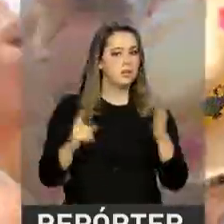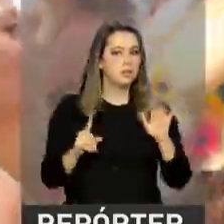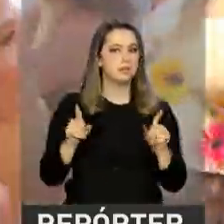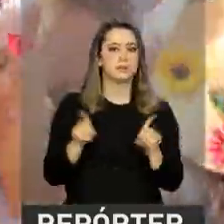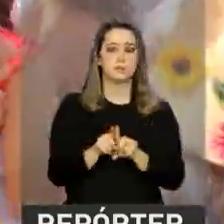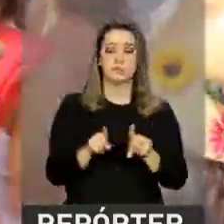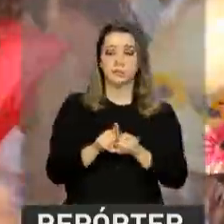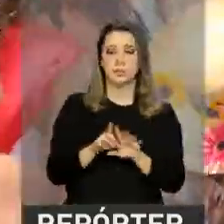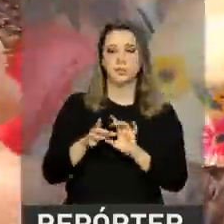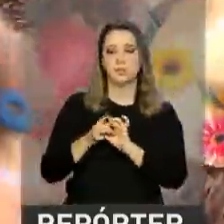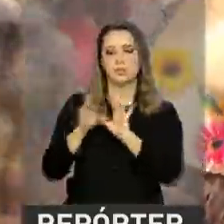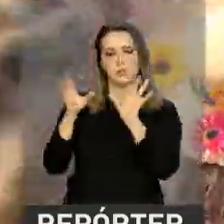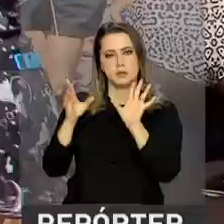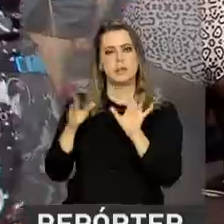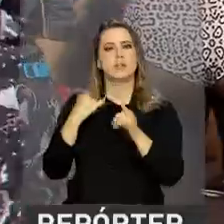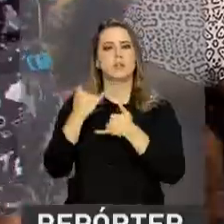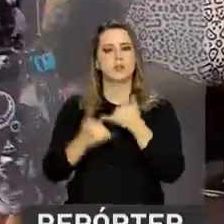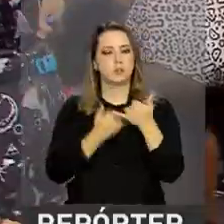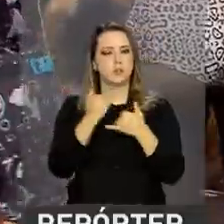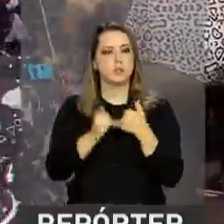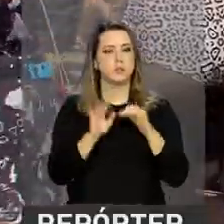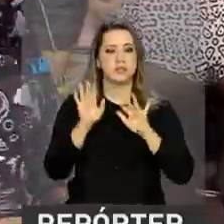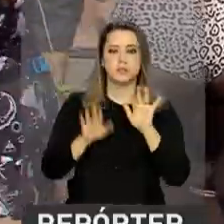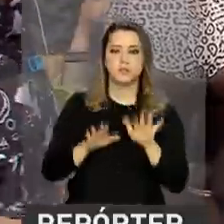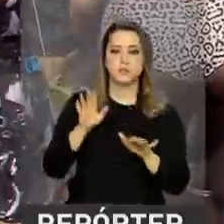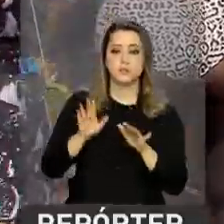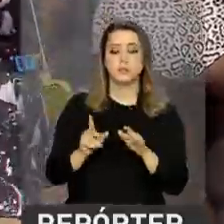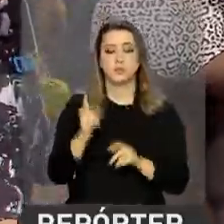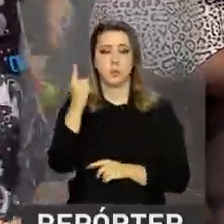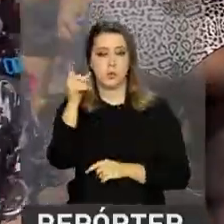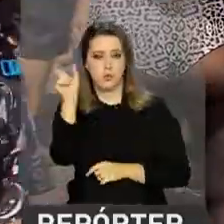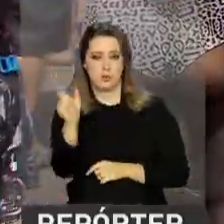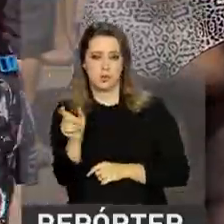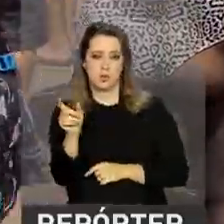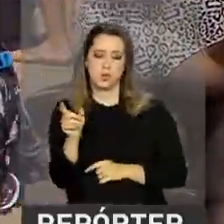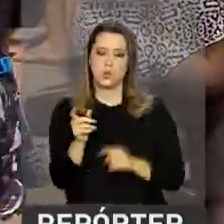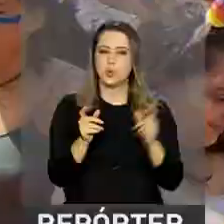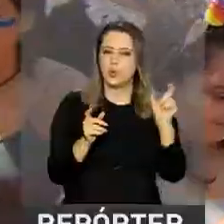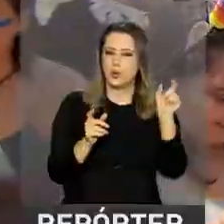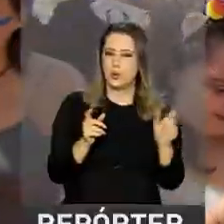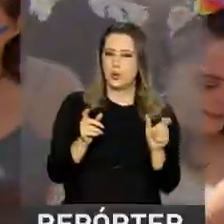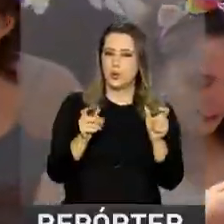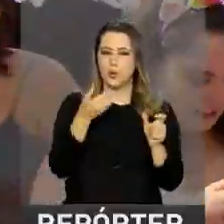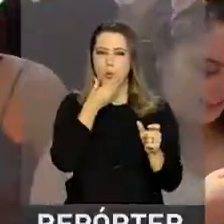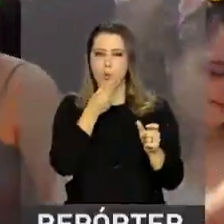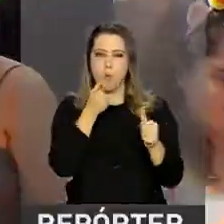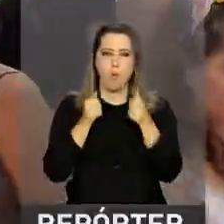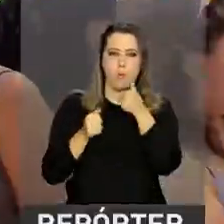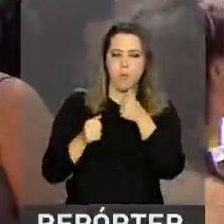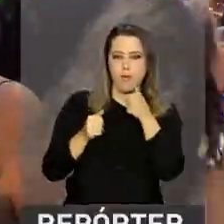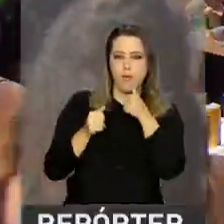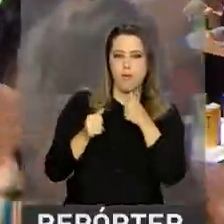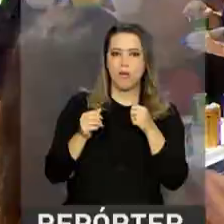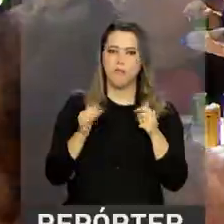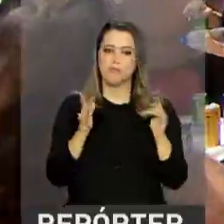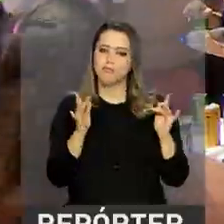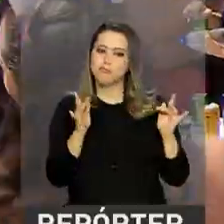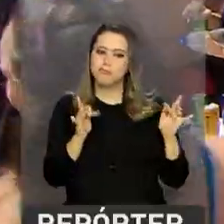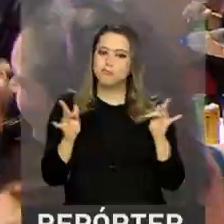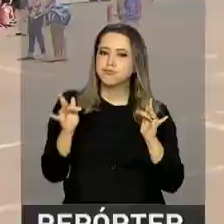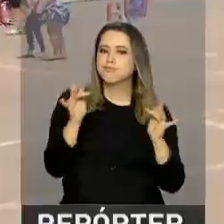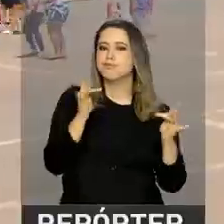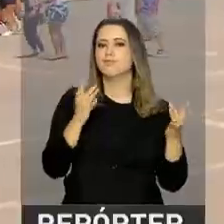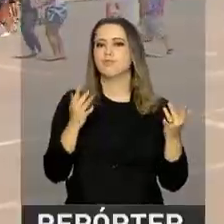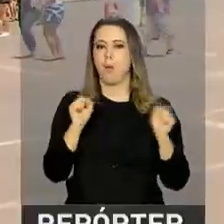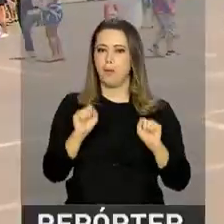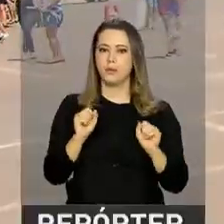de liberdade e descontração, quem sabe um folião não encontra uma foliã e pinta um clima. Claro, sem